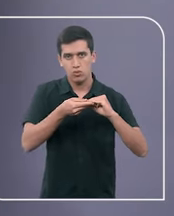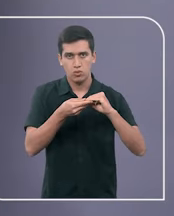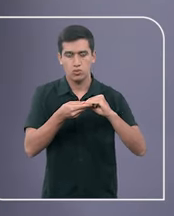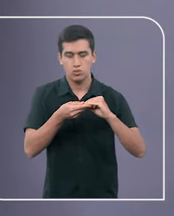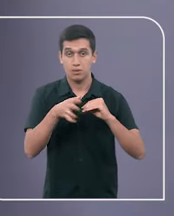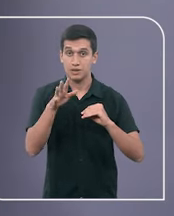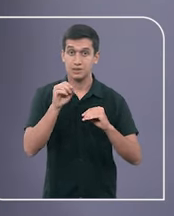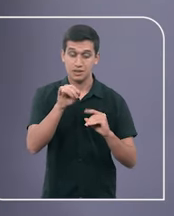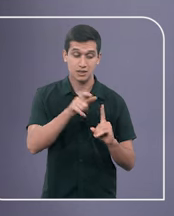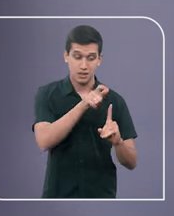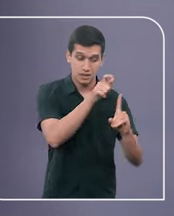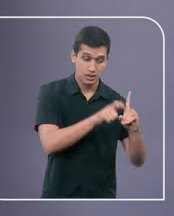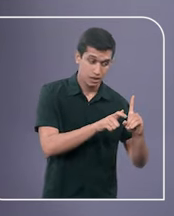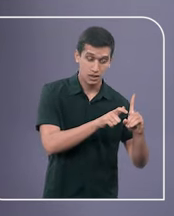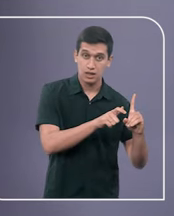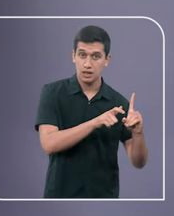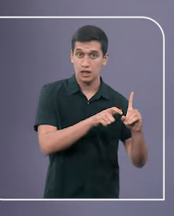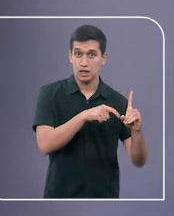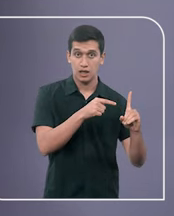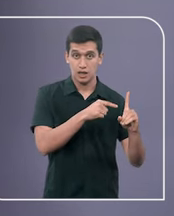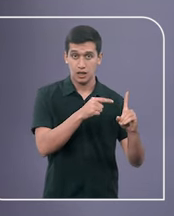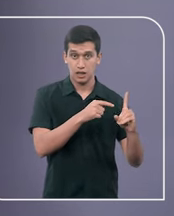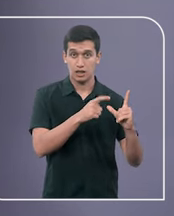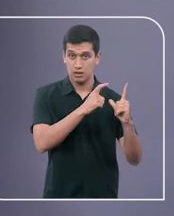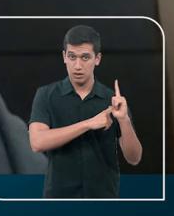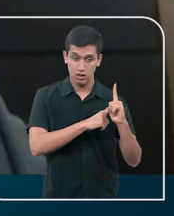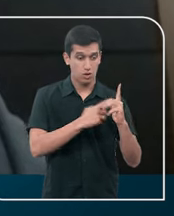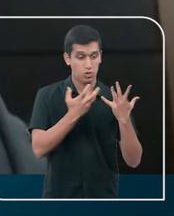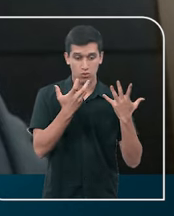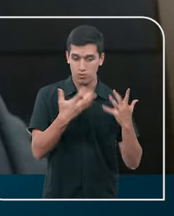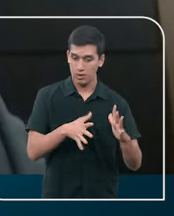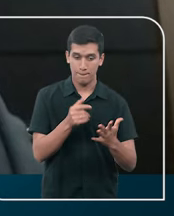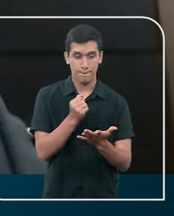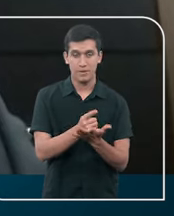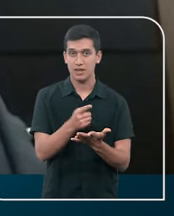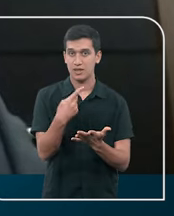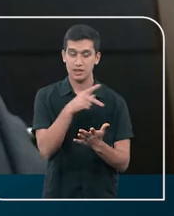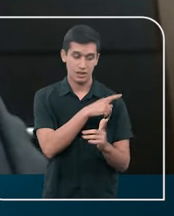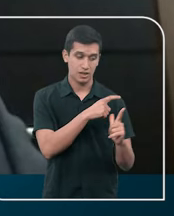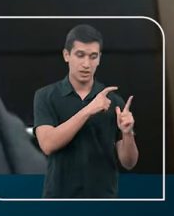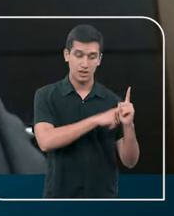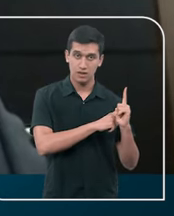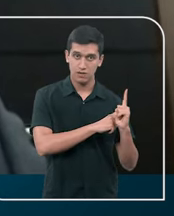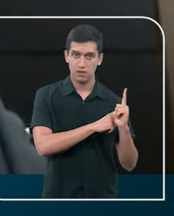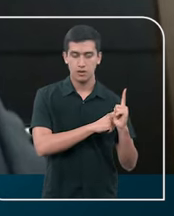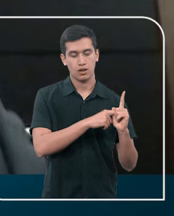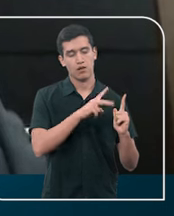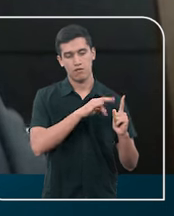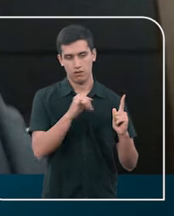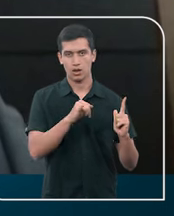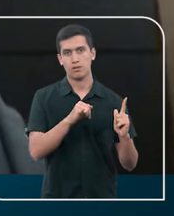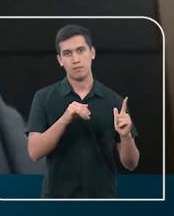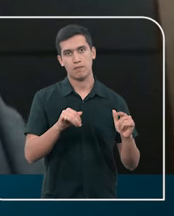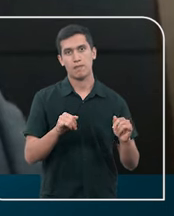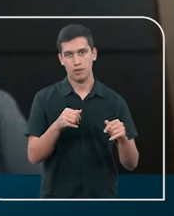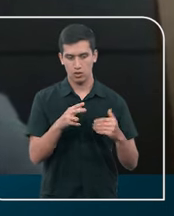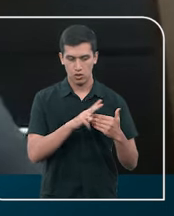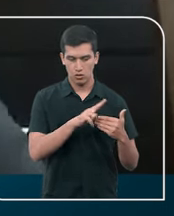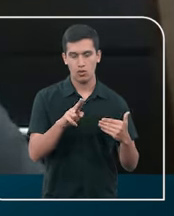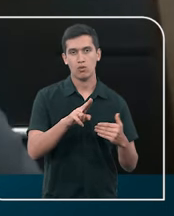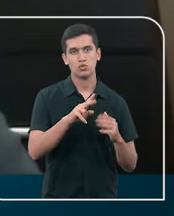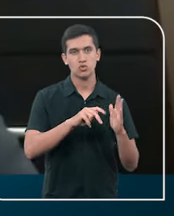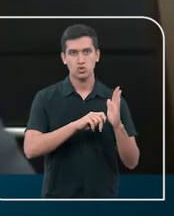eh celebrar um acordo não quiser pagar essa dívida ele sofrerá as consequências da na indip que lá no